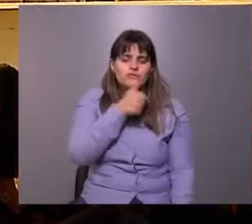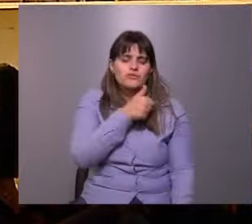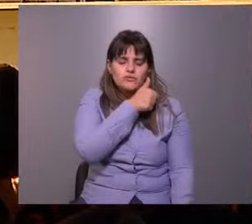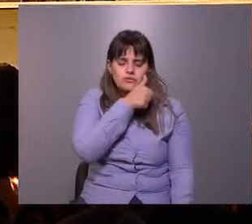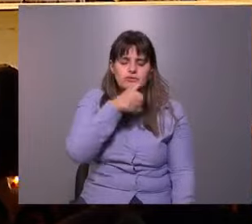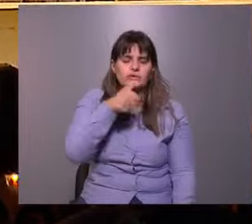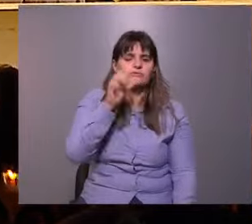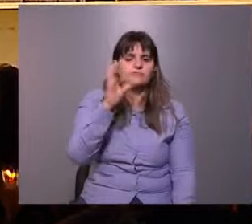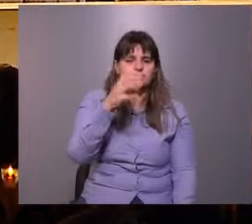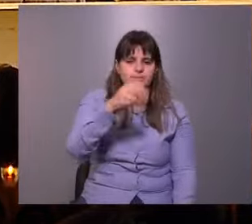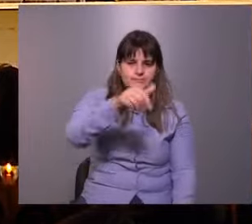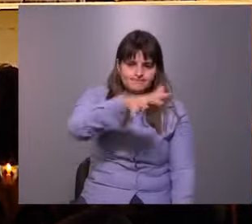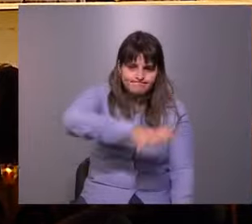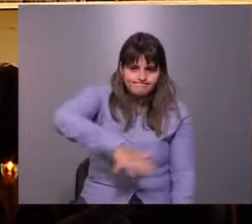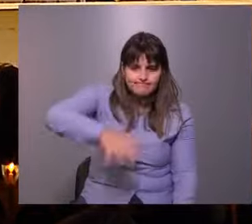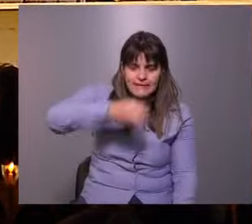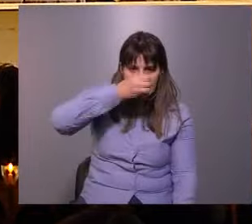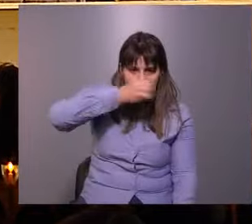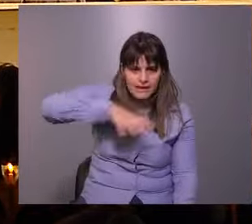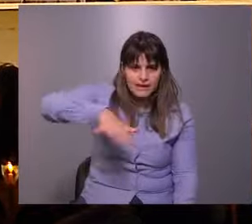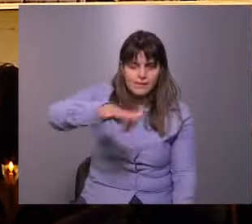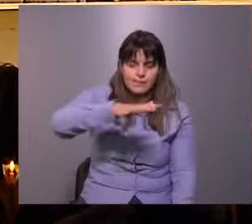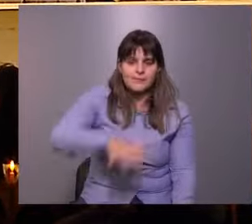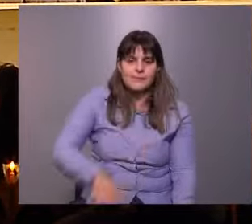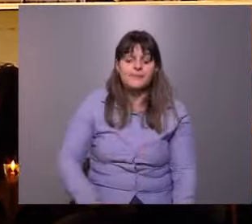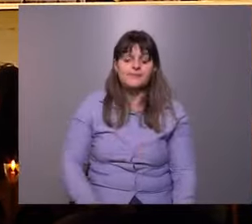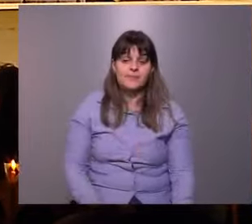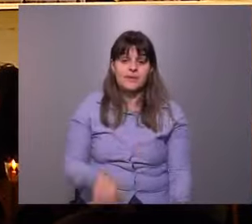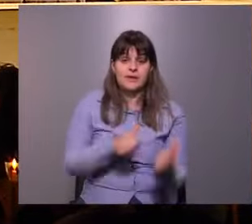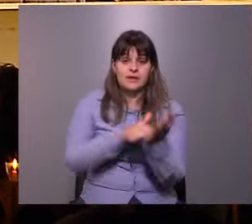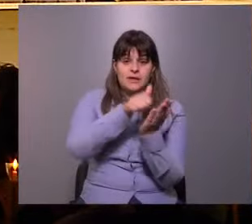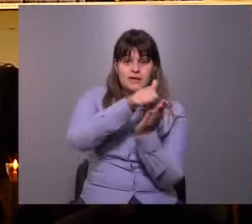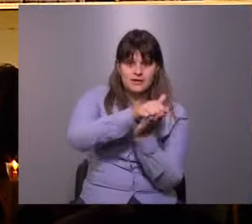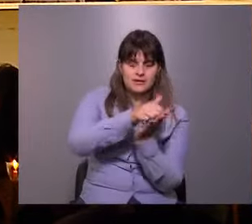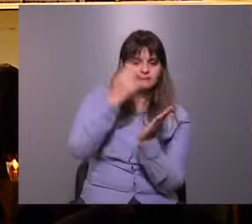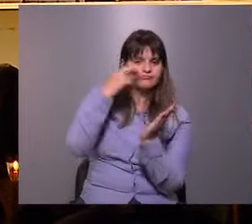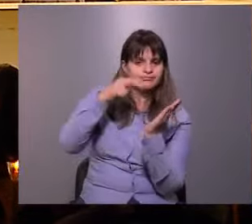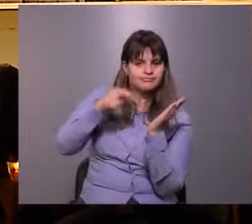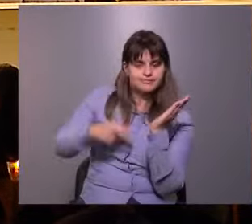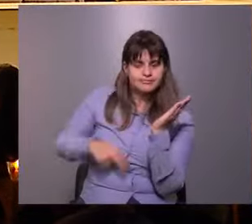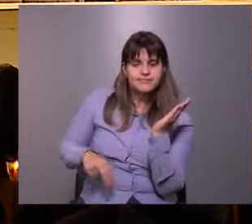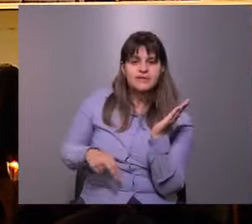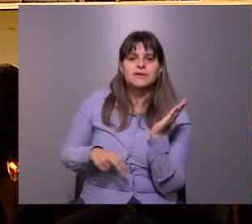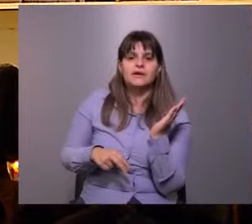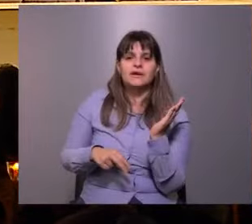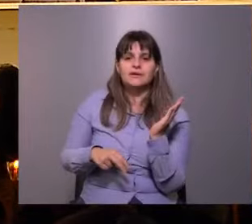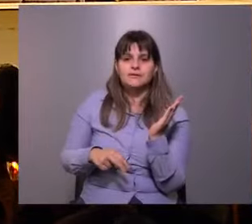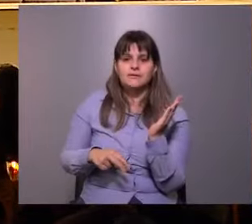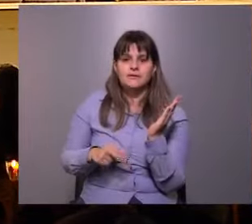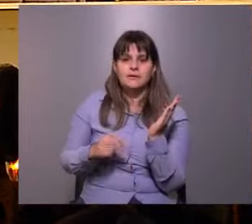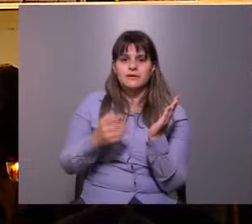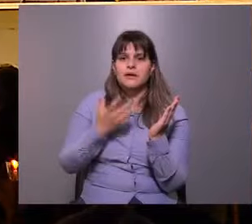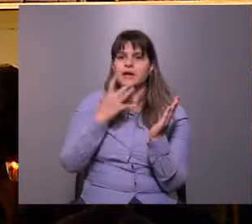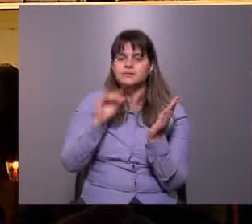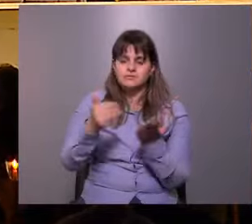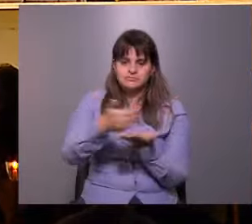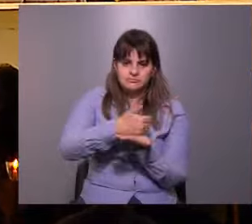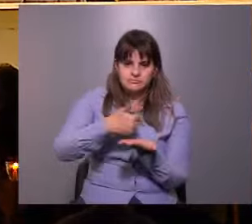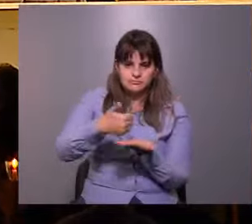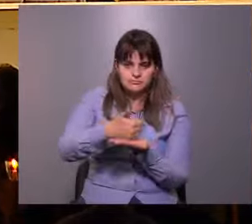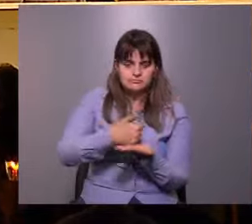Iremos meditar nos mistérios dolorosos do Rosário.